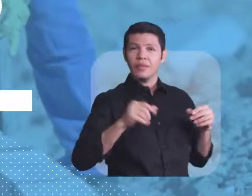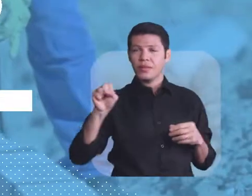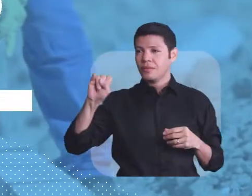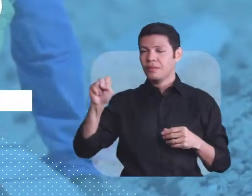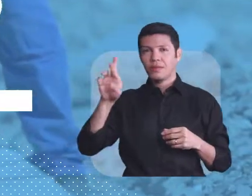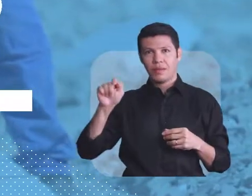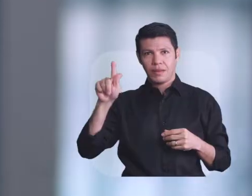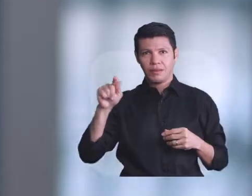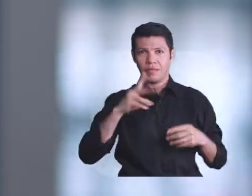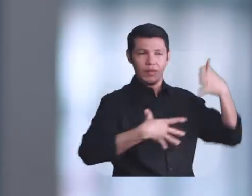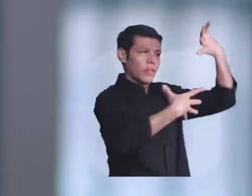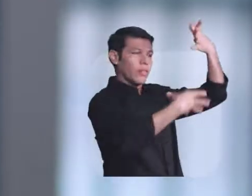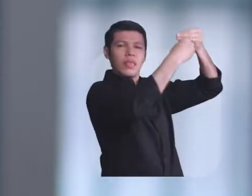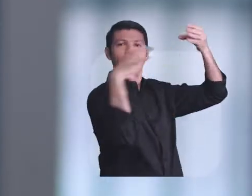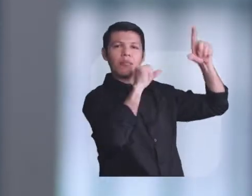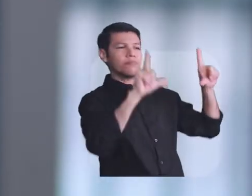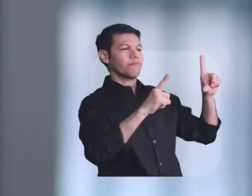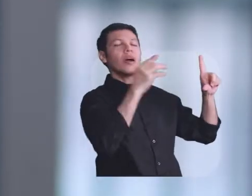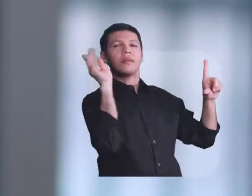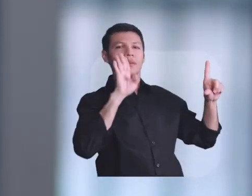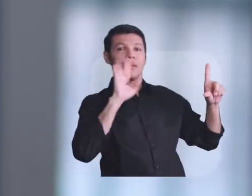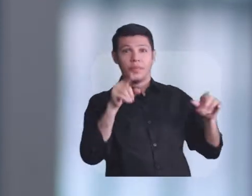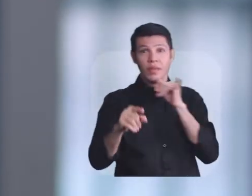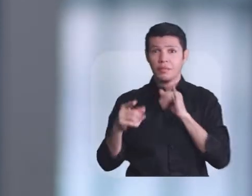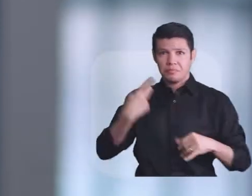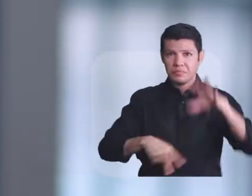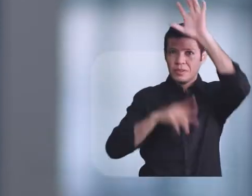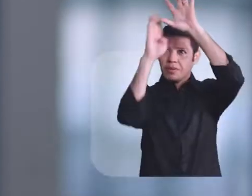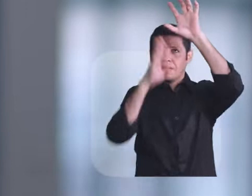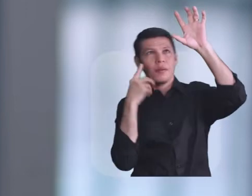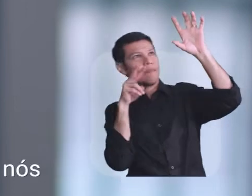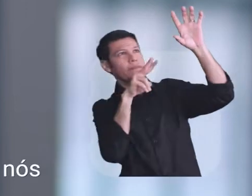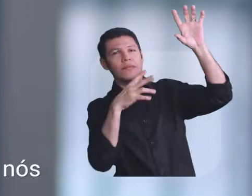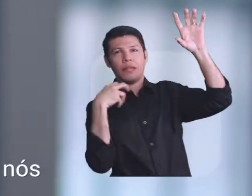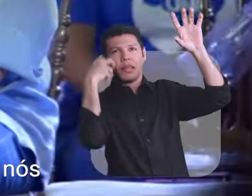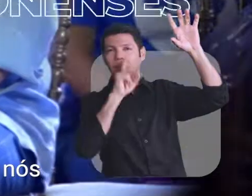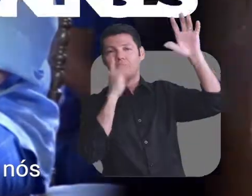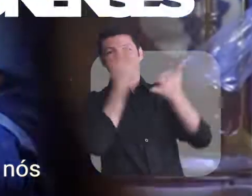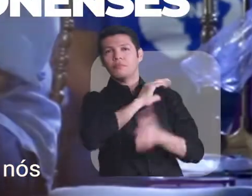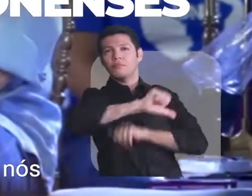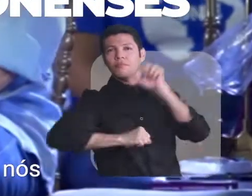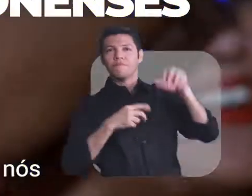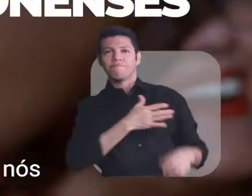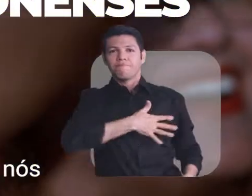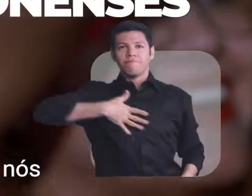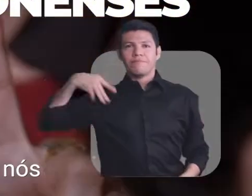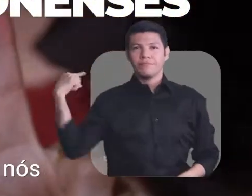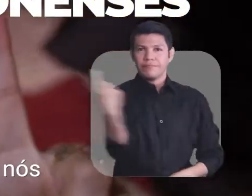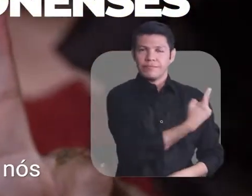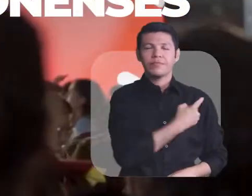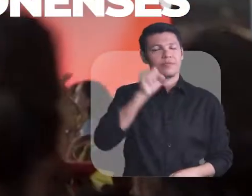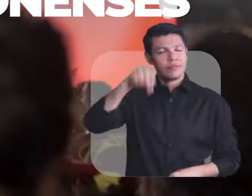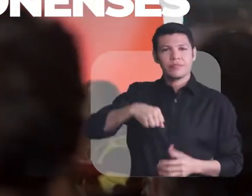3 hospitais em Manaus. A saúde pública do estado deixará de ser uma vergonha nacional para se tornar um motivo de orgulho para